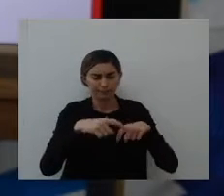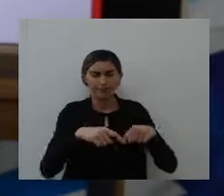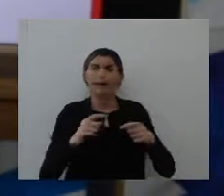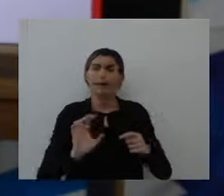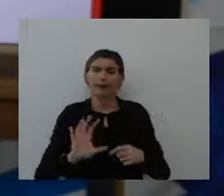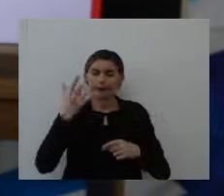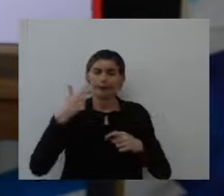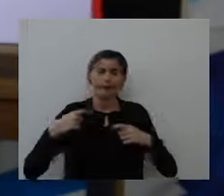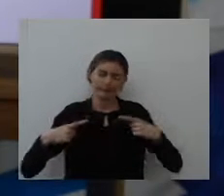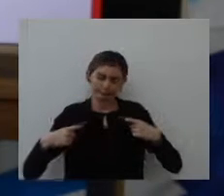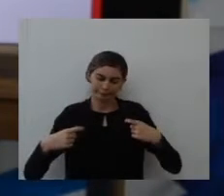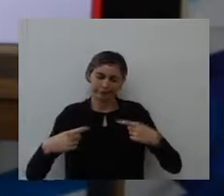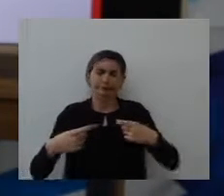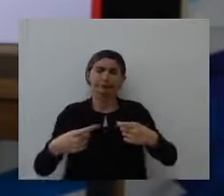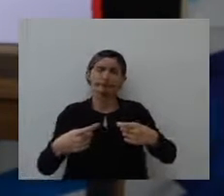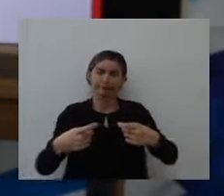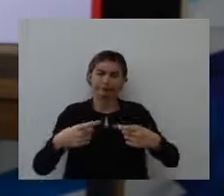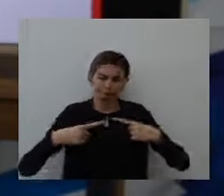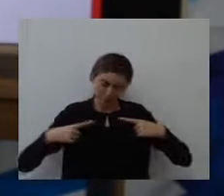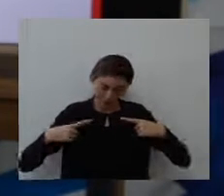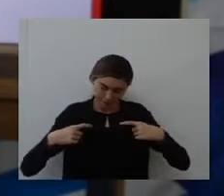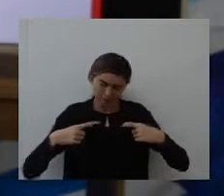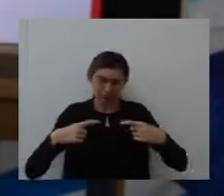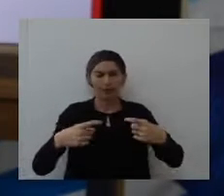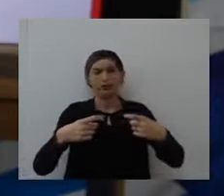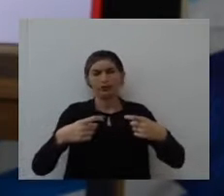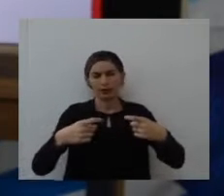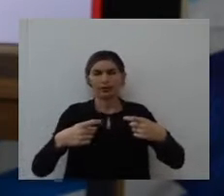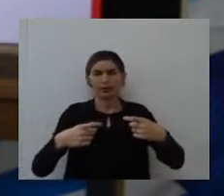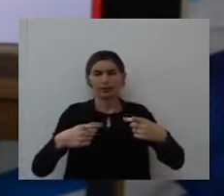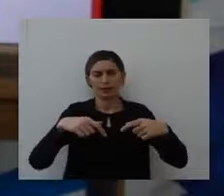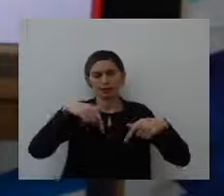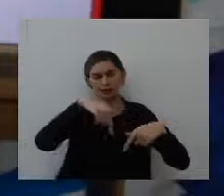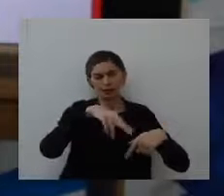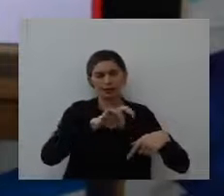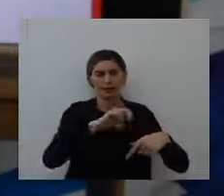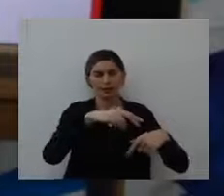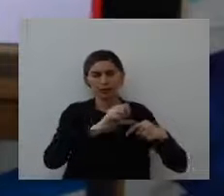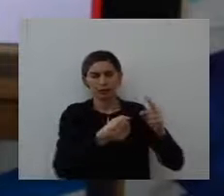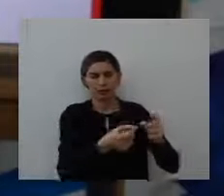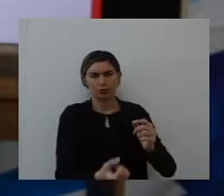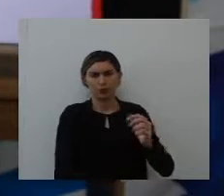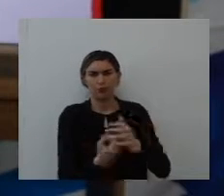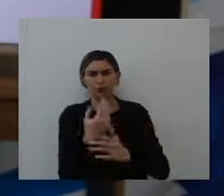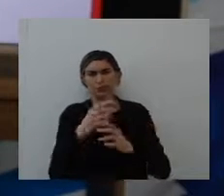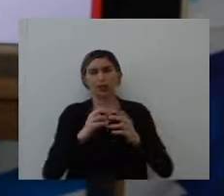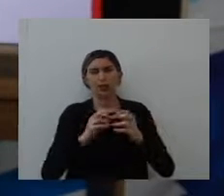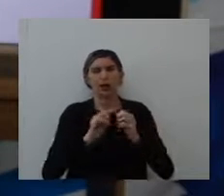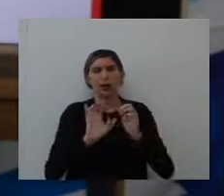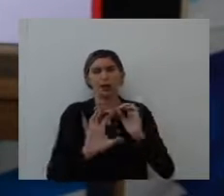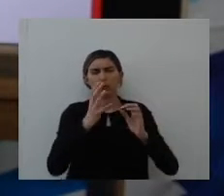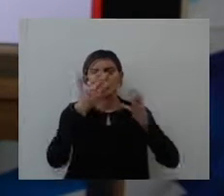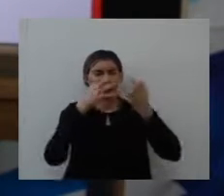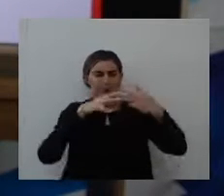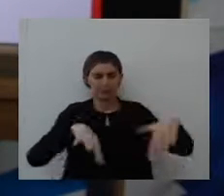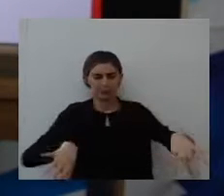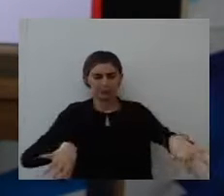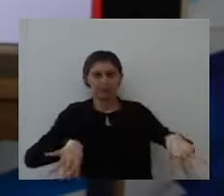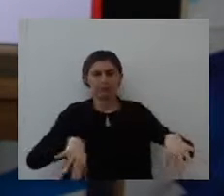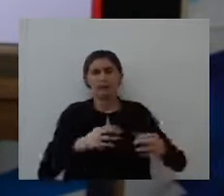Guerra. E essa guerra entre os genus vai gerar a desintegração dos